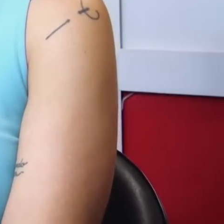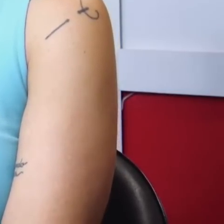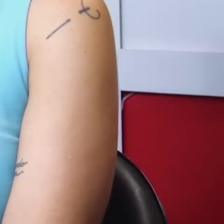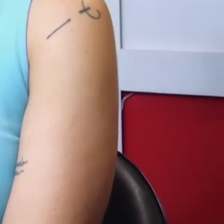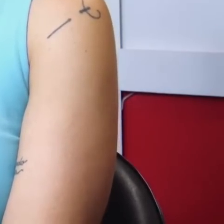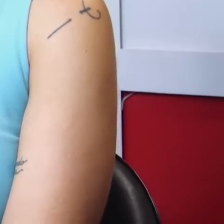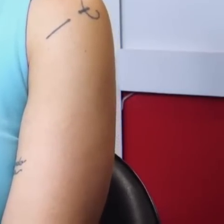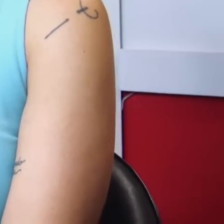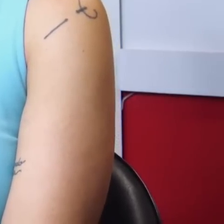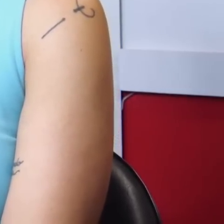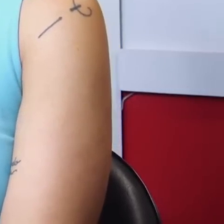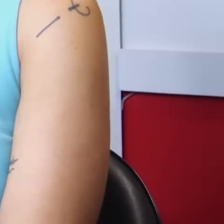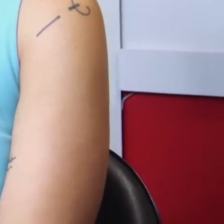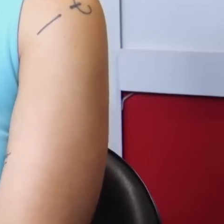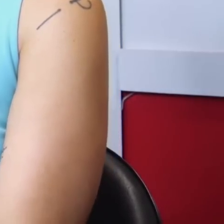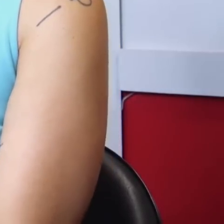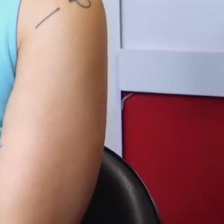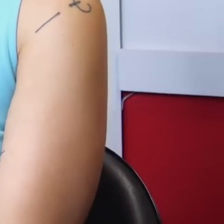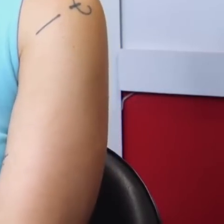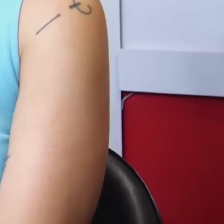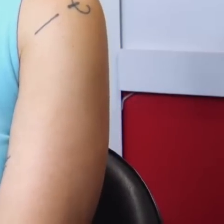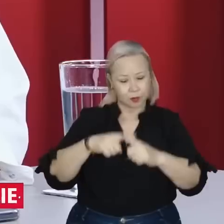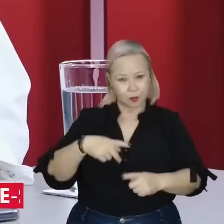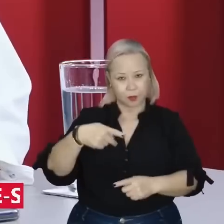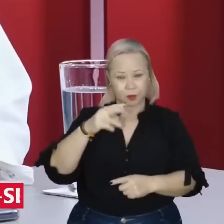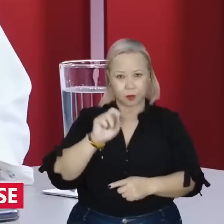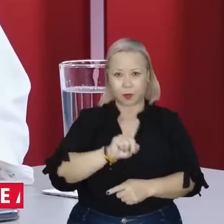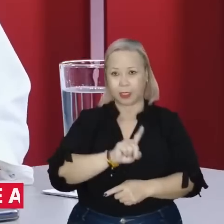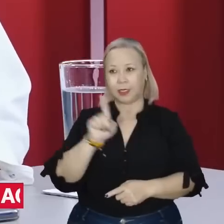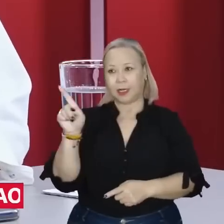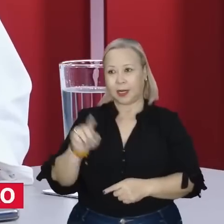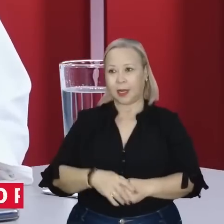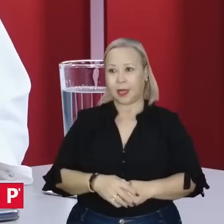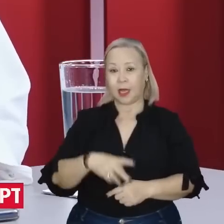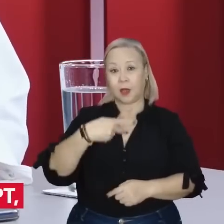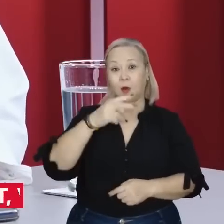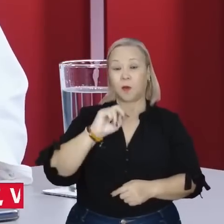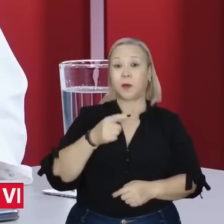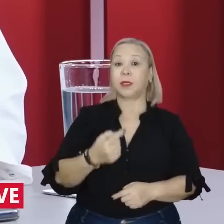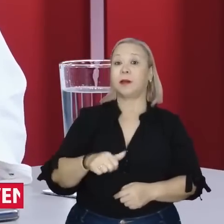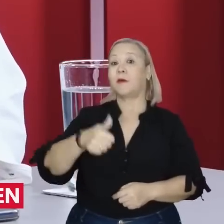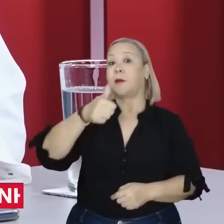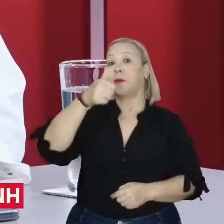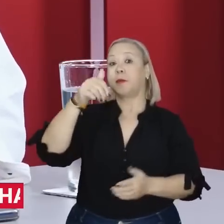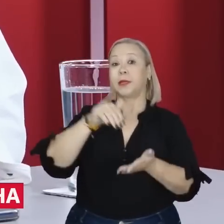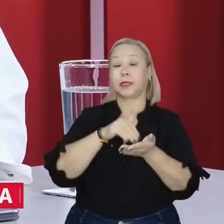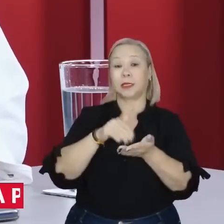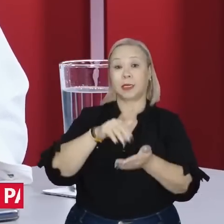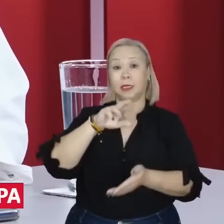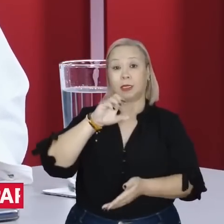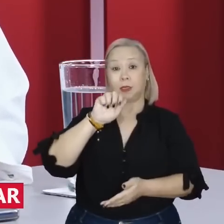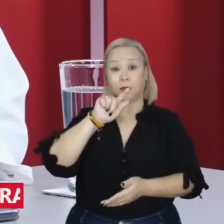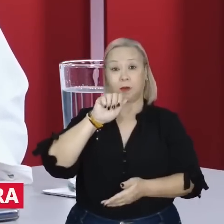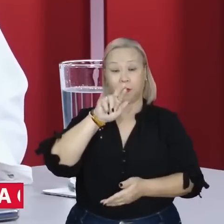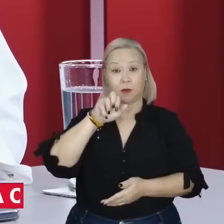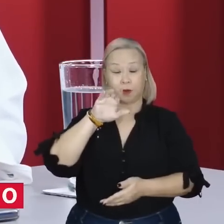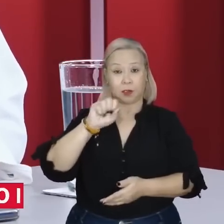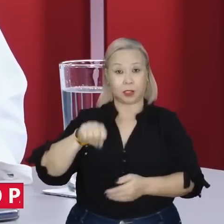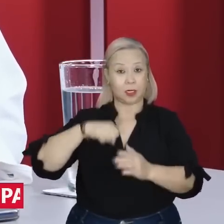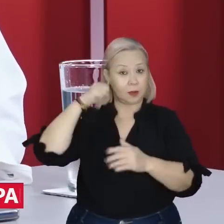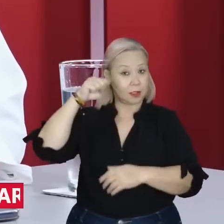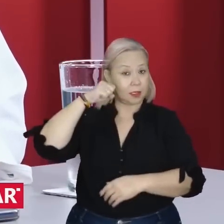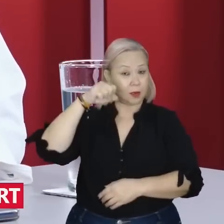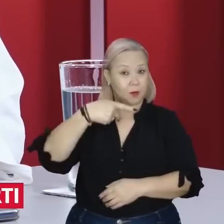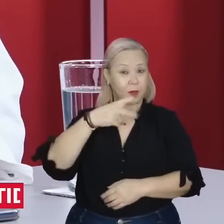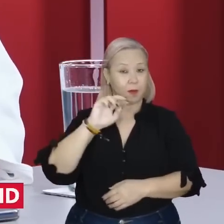com o senador Rogério Carvalho na primeira secretaria. E o PT levou a primeira secretaria, Rogério Carvalho, ele que é senador pelo PT